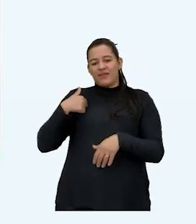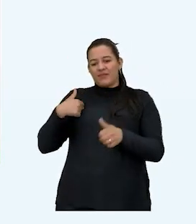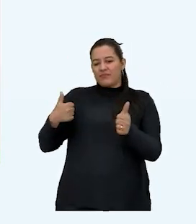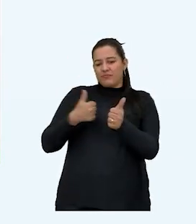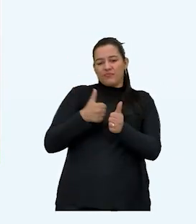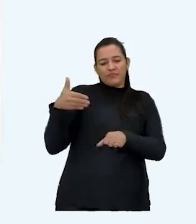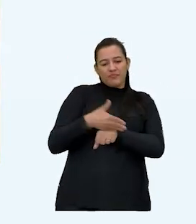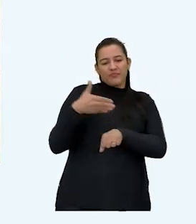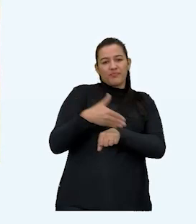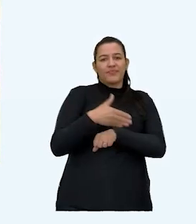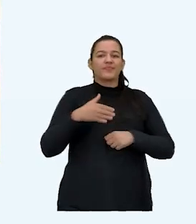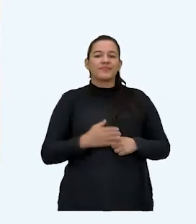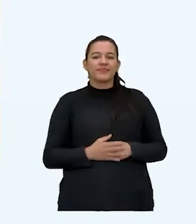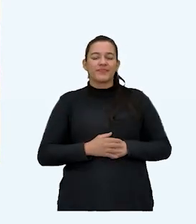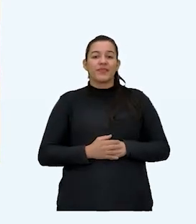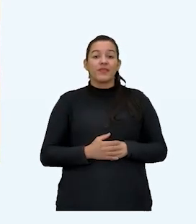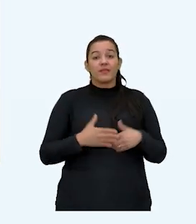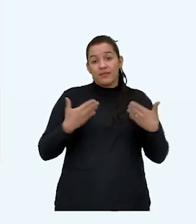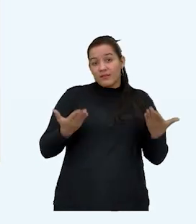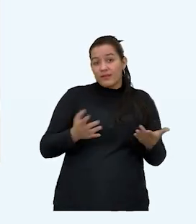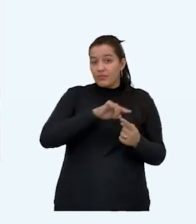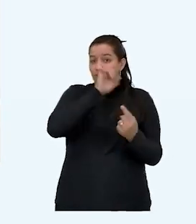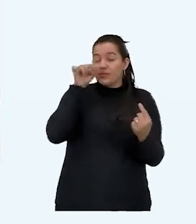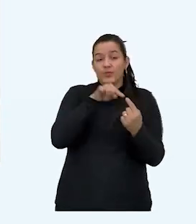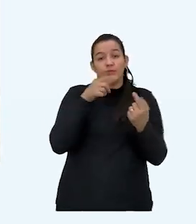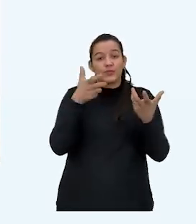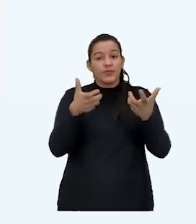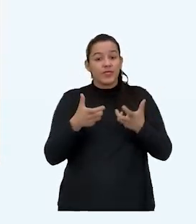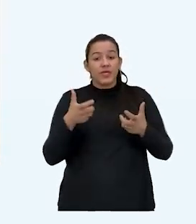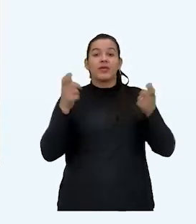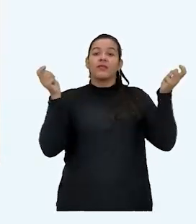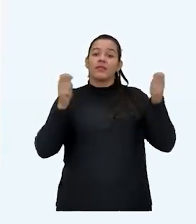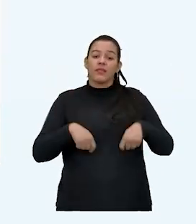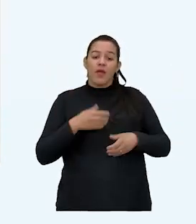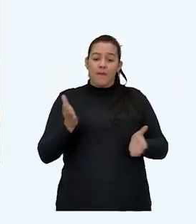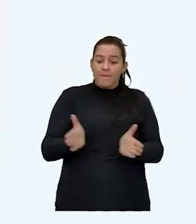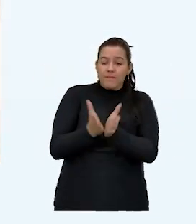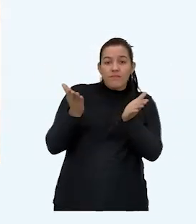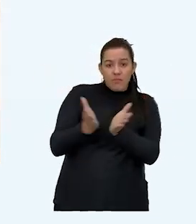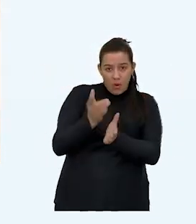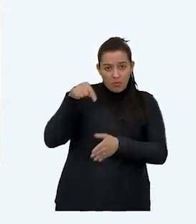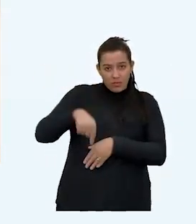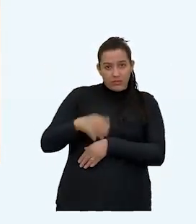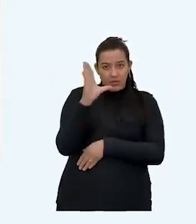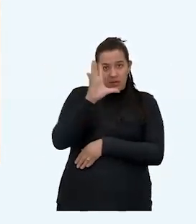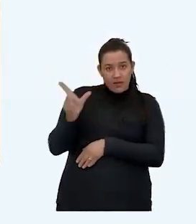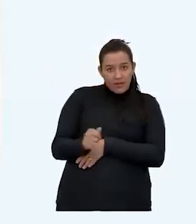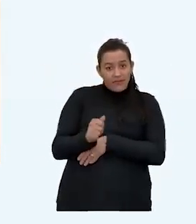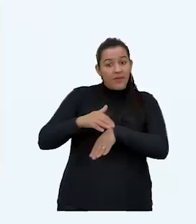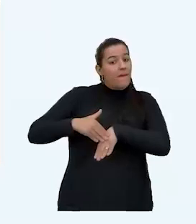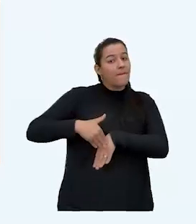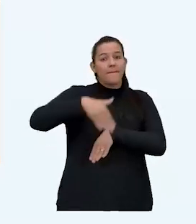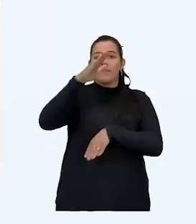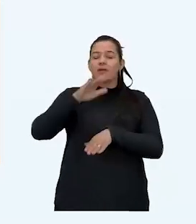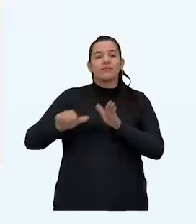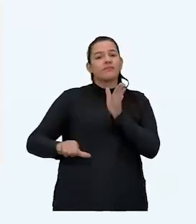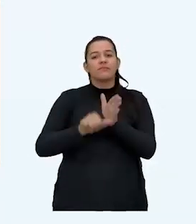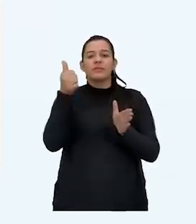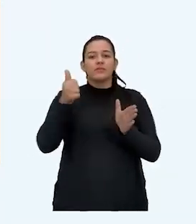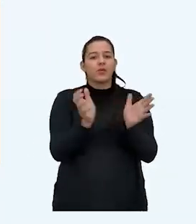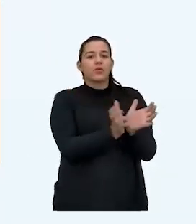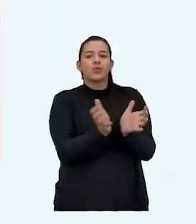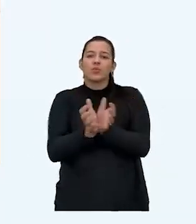sempre. O objetivo é ambicioso: tornar um país pobre da África numa das primeiras nações do